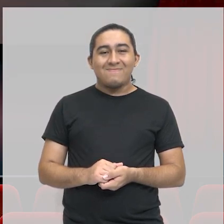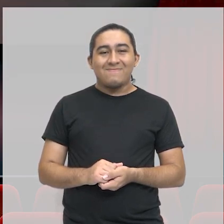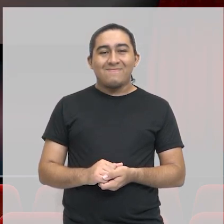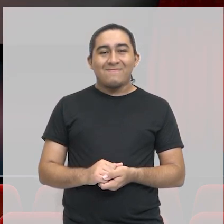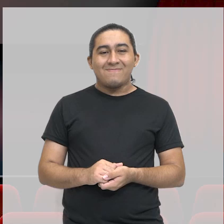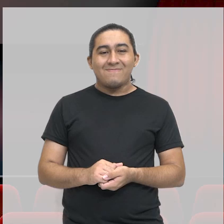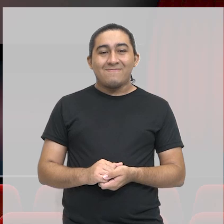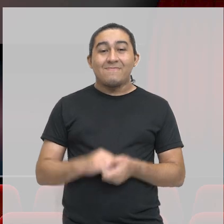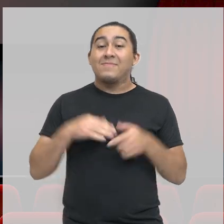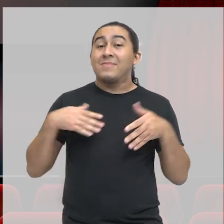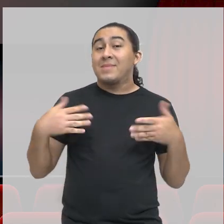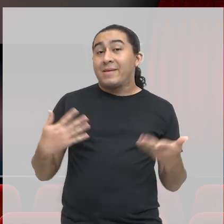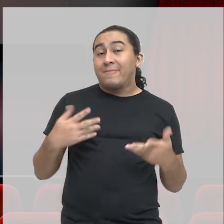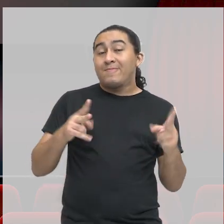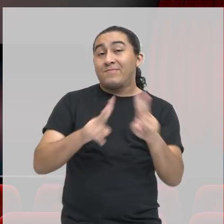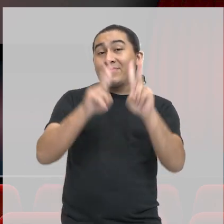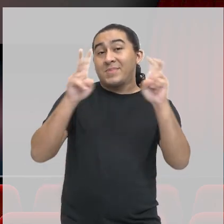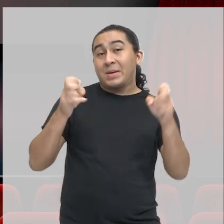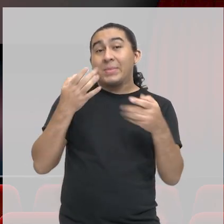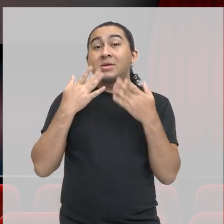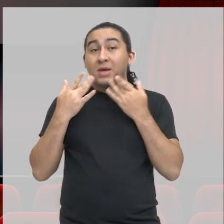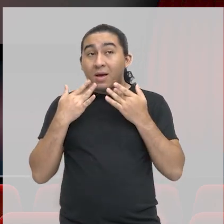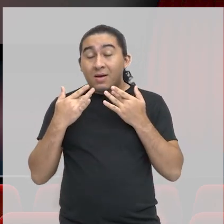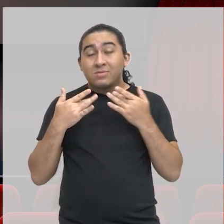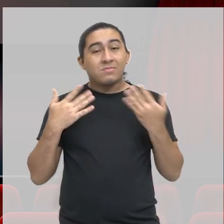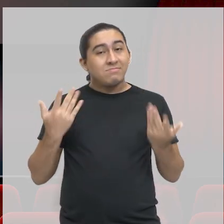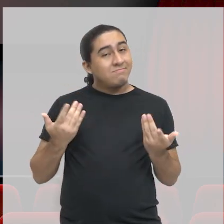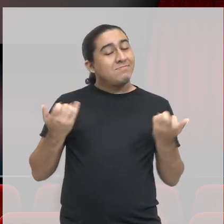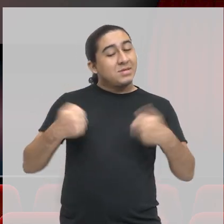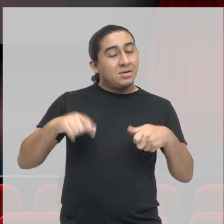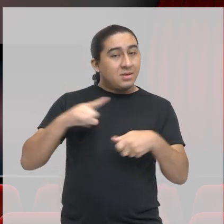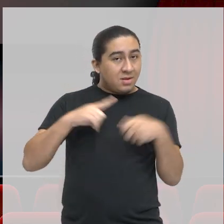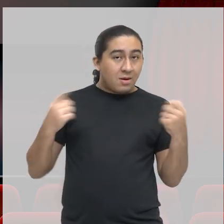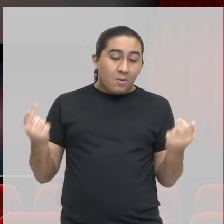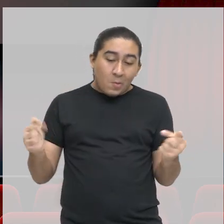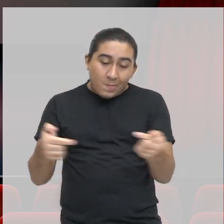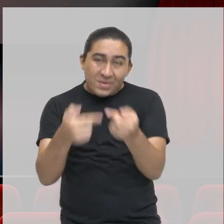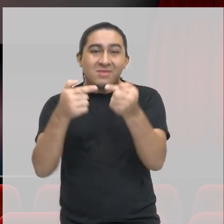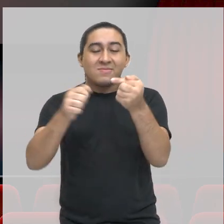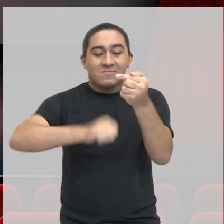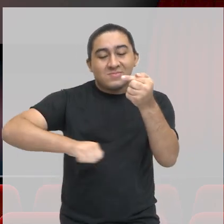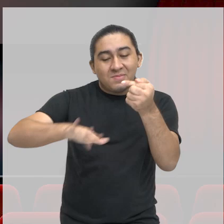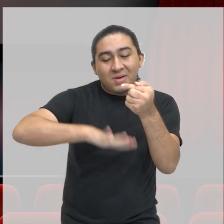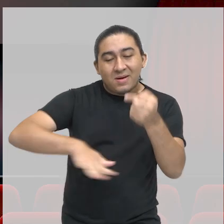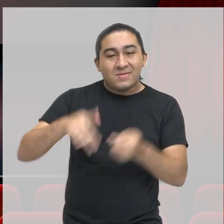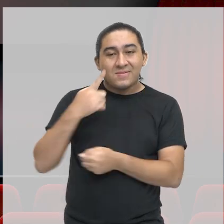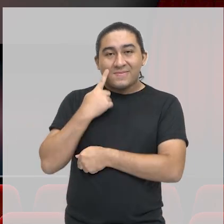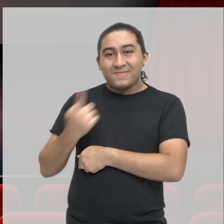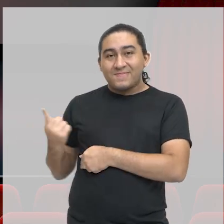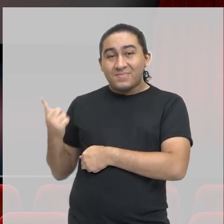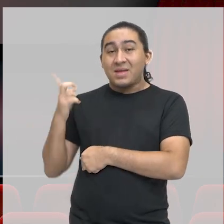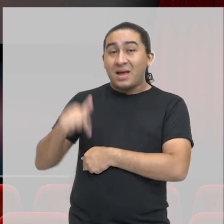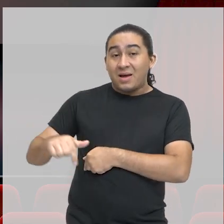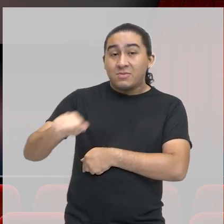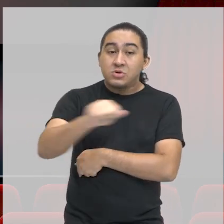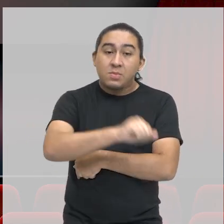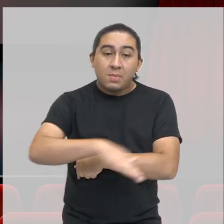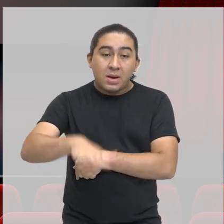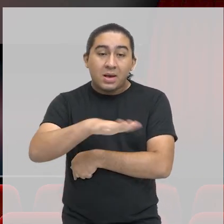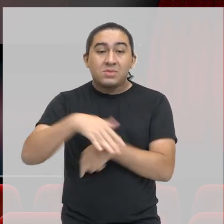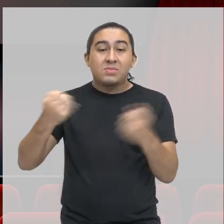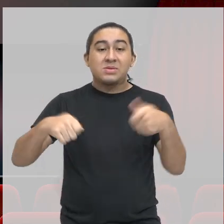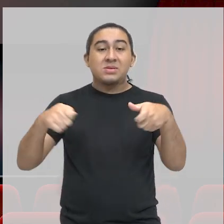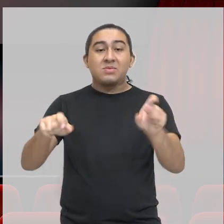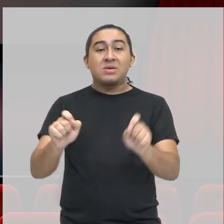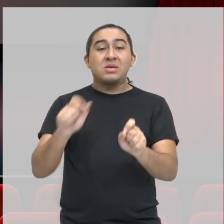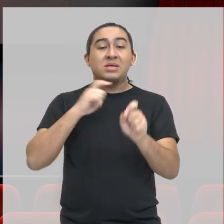Então, para falar em teatro, nada melhor do que estar num palco de um teatro, que é uma arte cênica que precisa do quê?